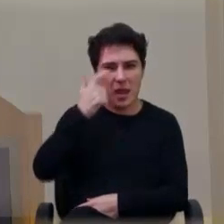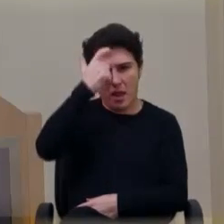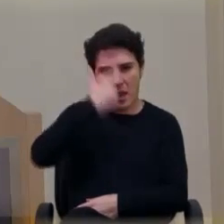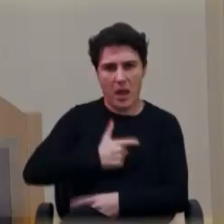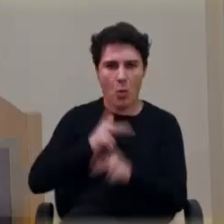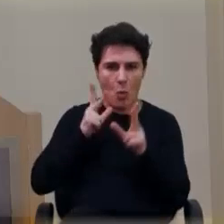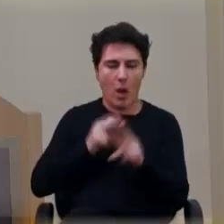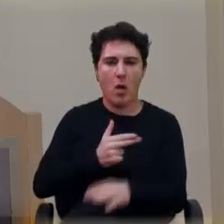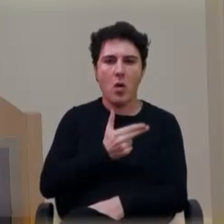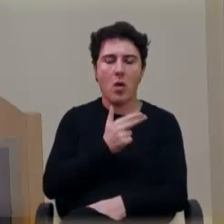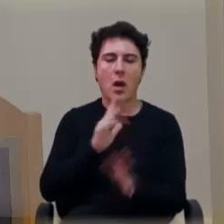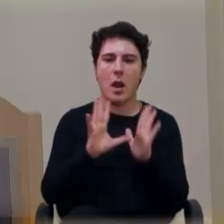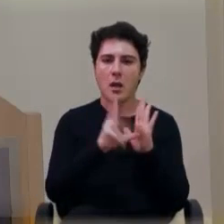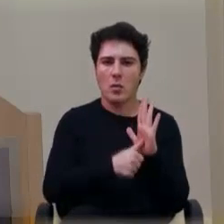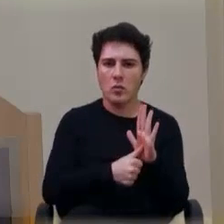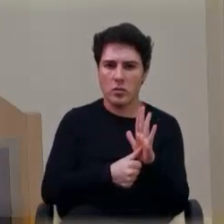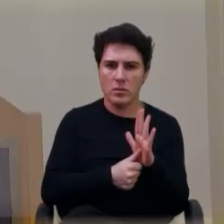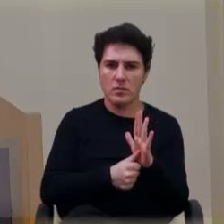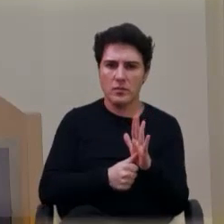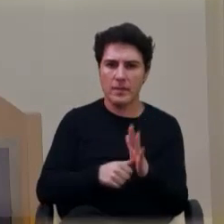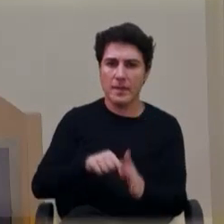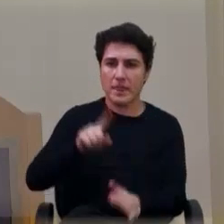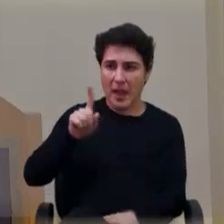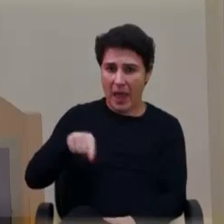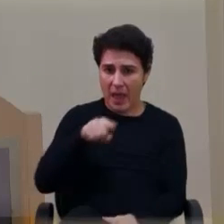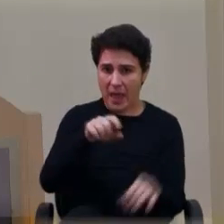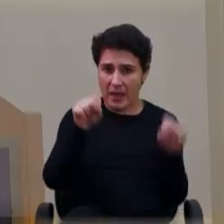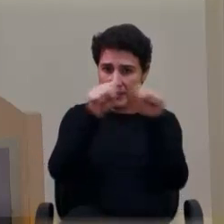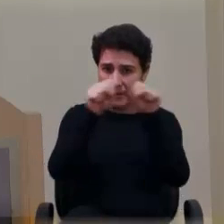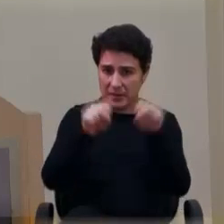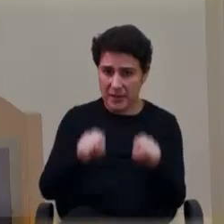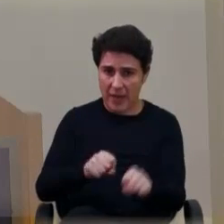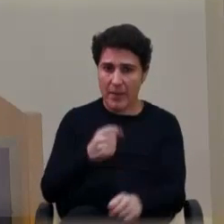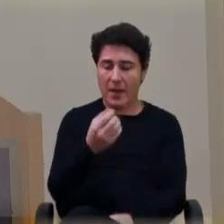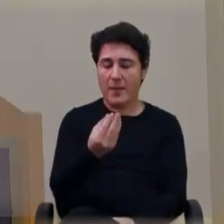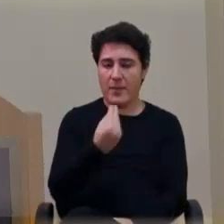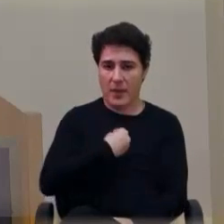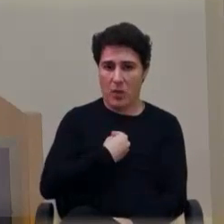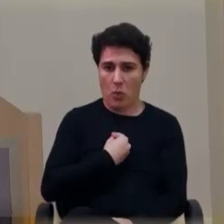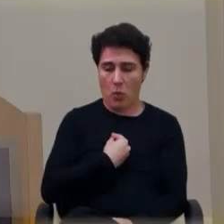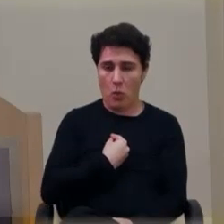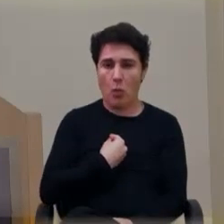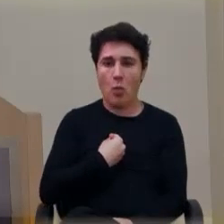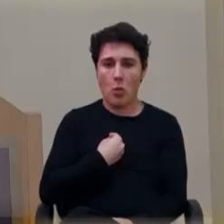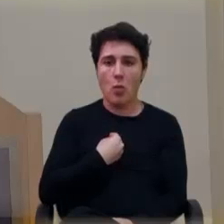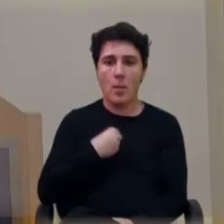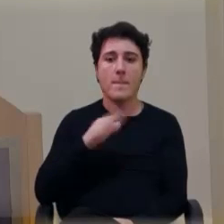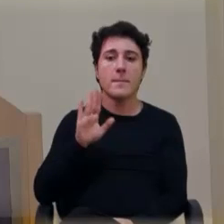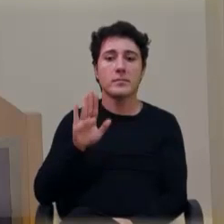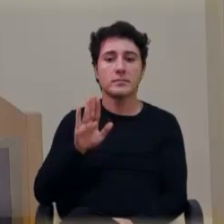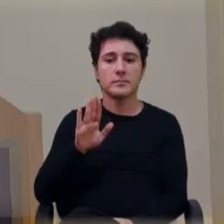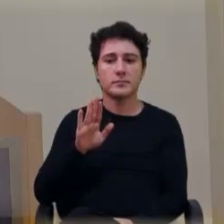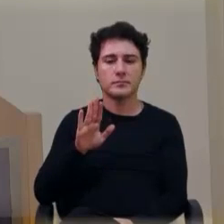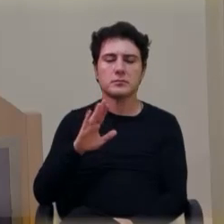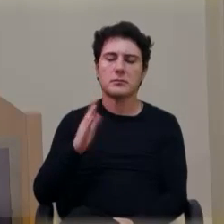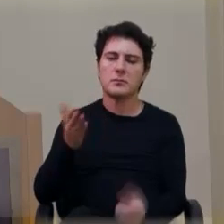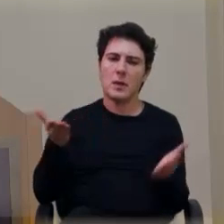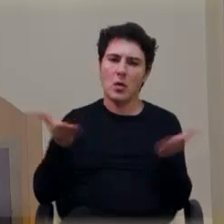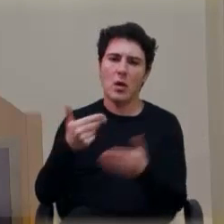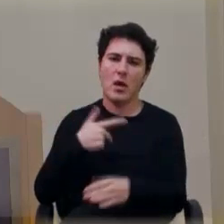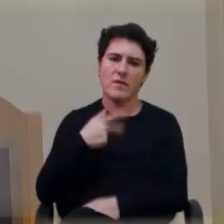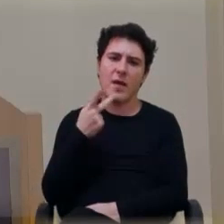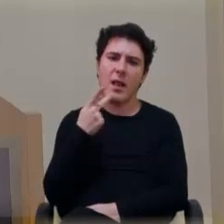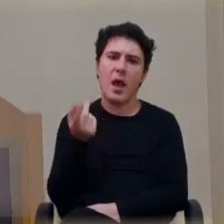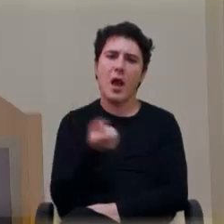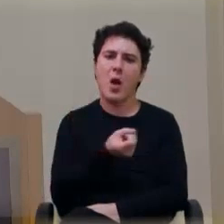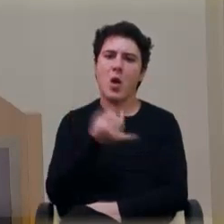o ladrão E é isso que o sistema ligou para mim porém eu quero dizer